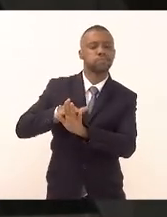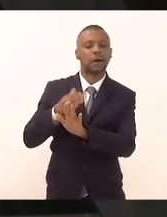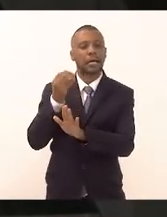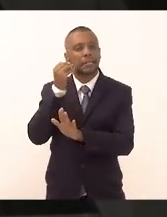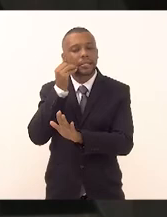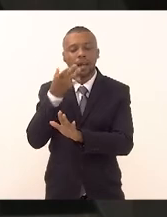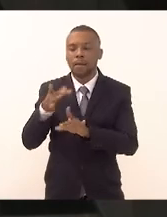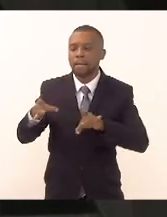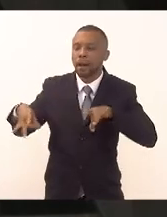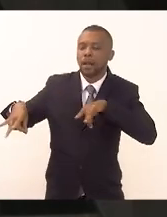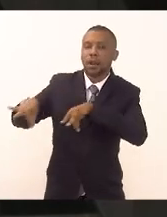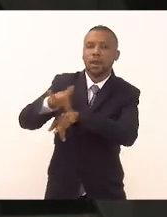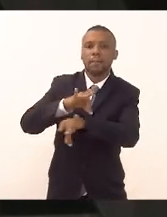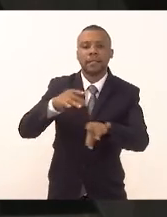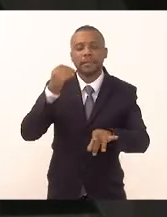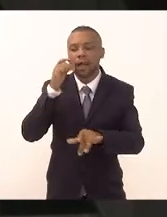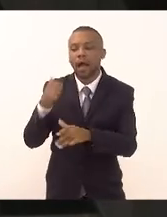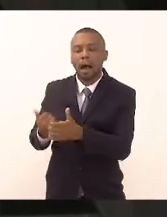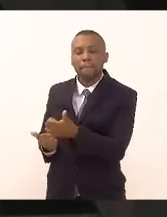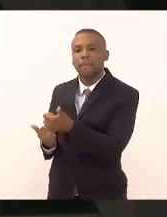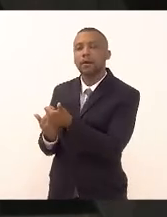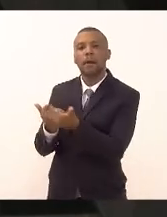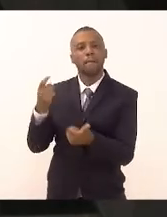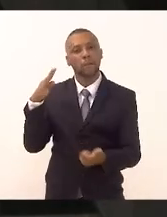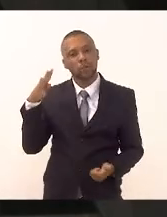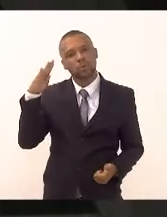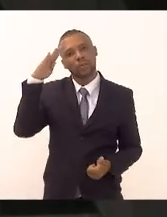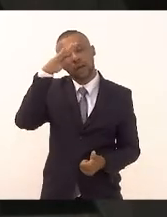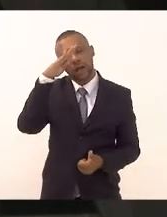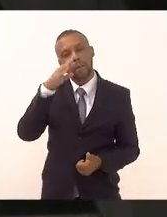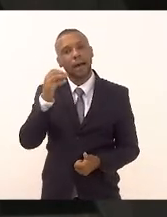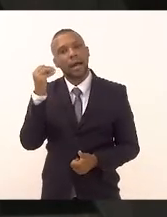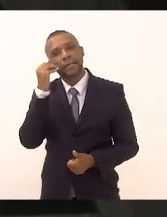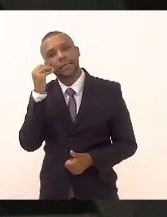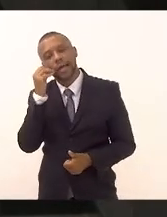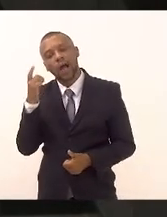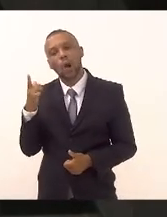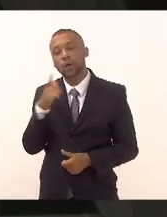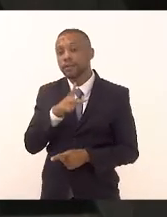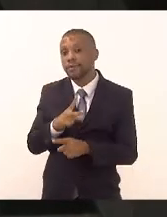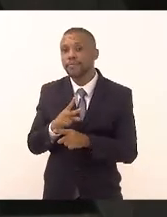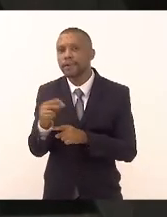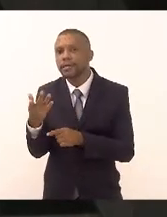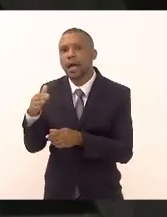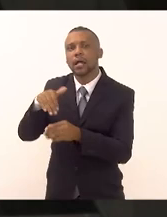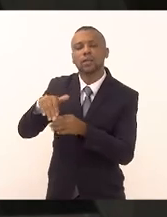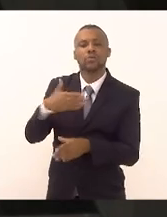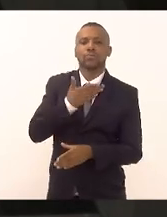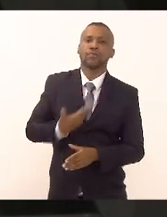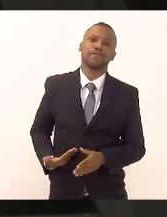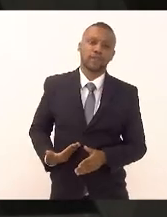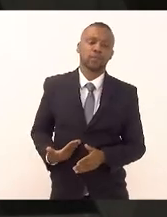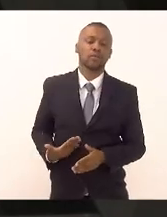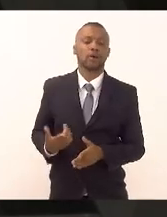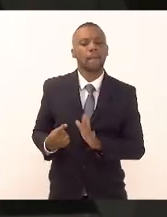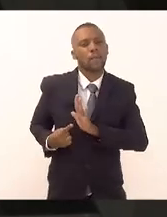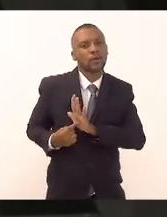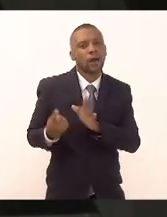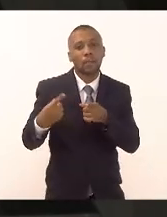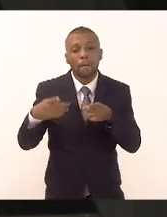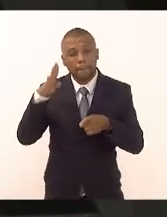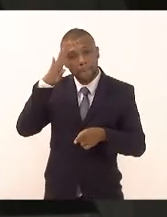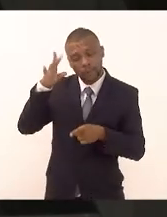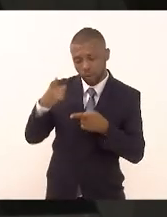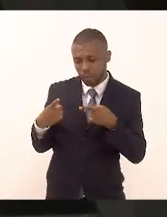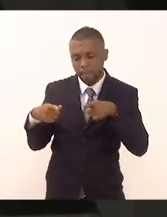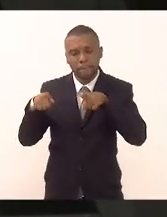tentar amarrar o bolsonarismo na sua base de apoio, para tentar se consolidar como aliado principal